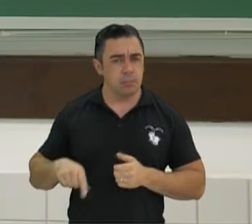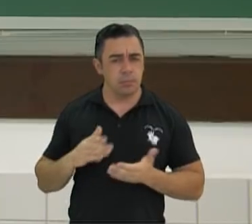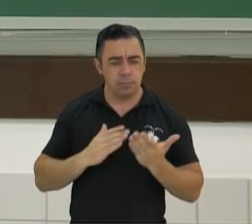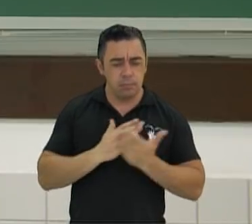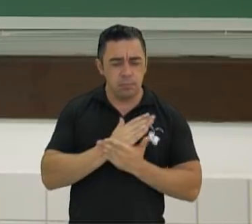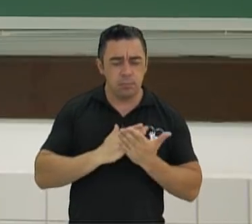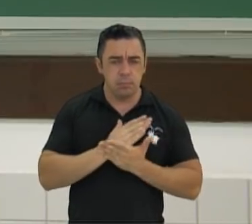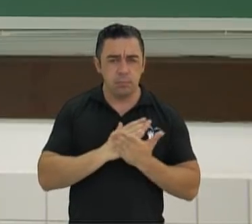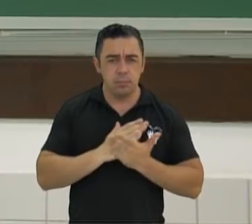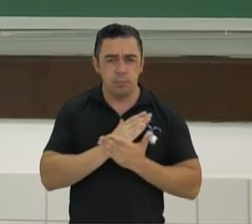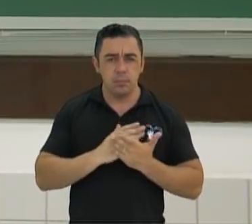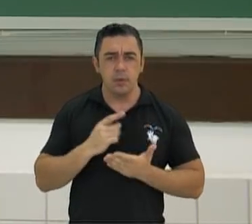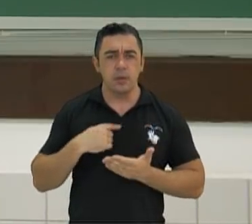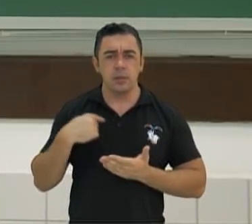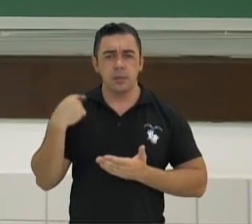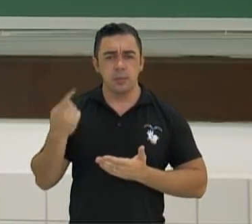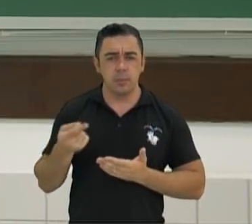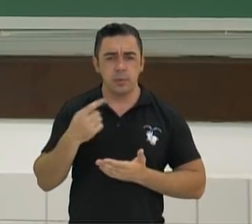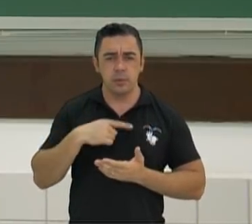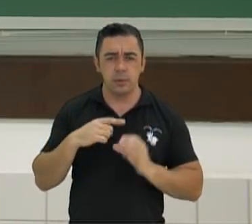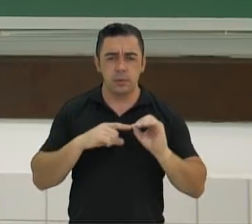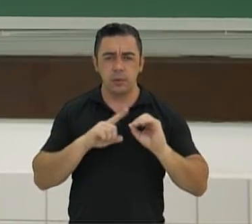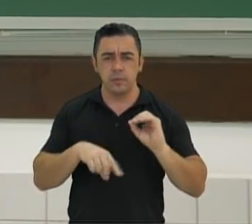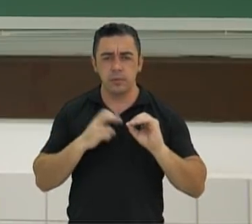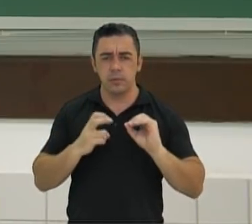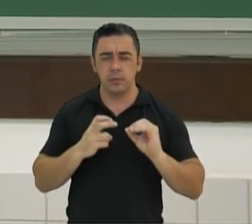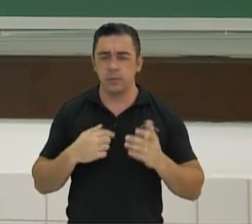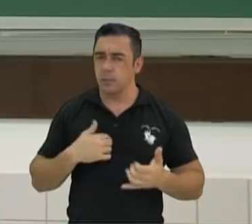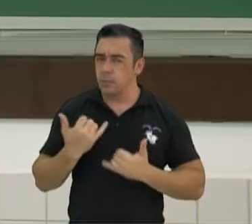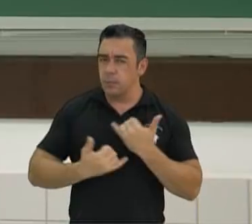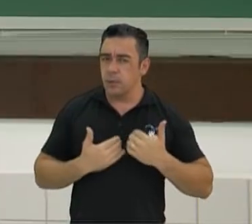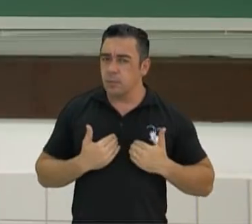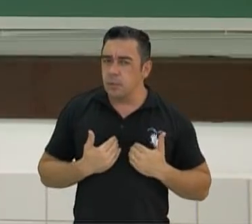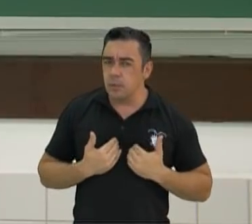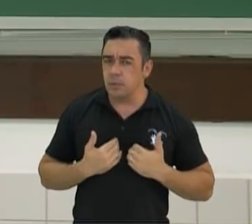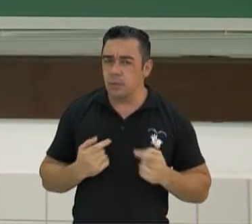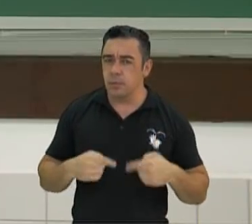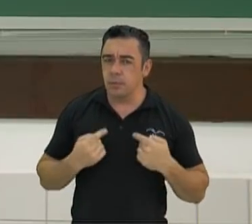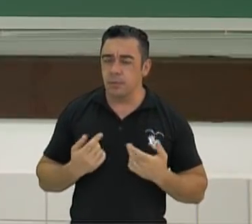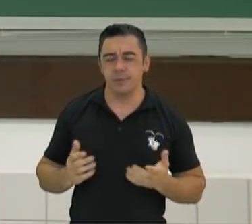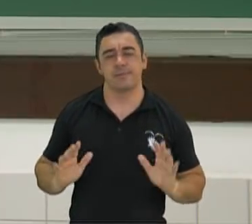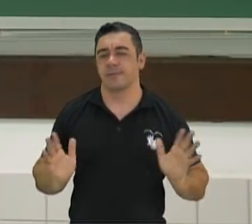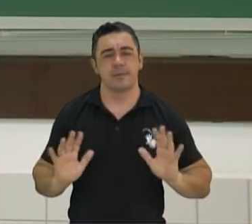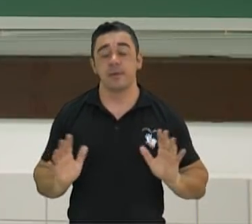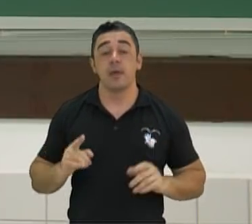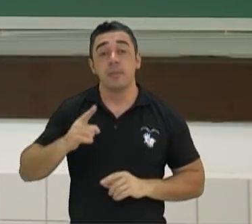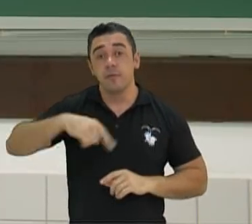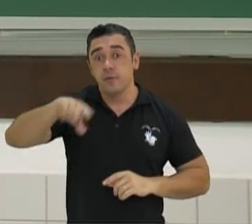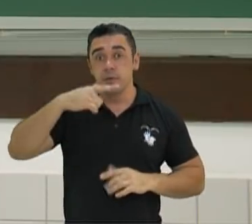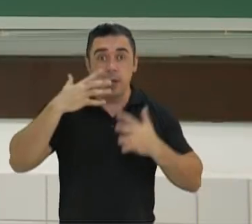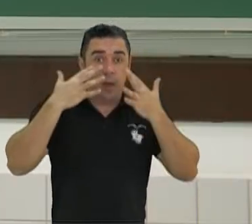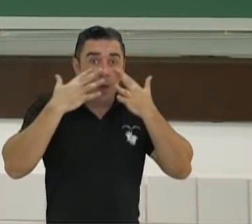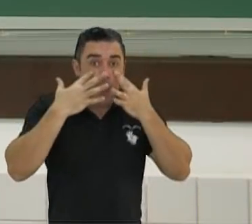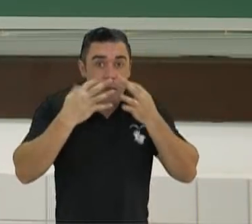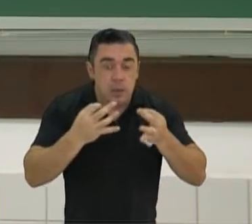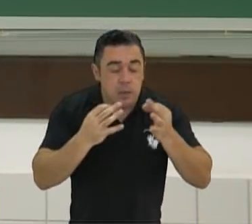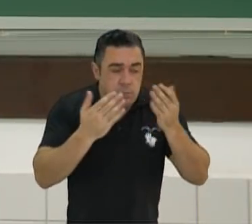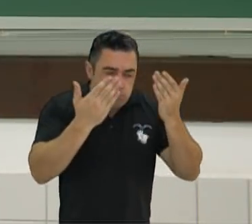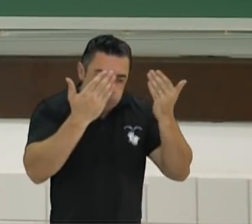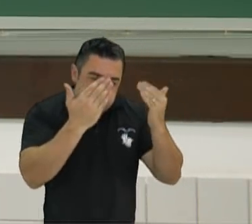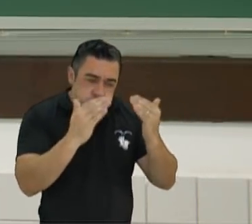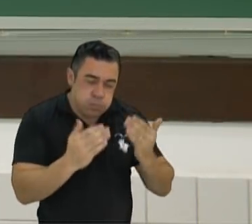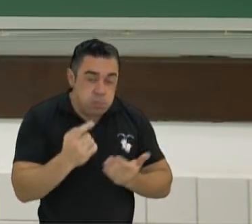meio cubinho e colocou 0,5? Tá brincando comigo? É para você analisar e pensar,